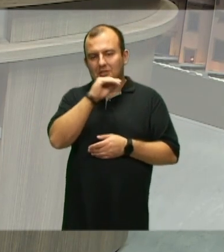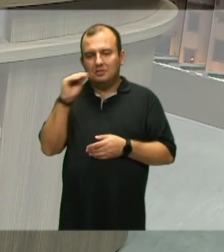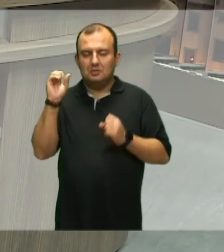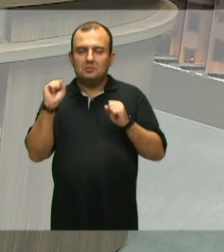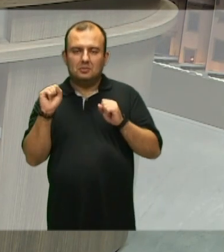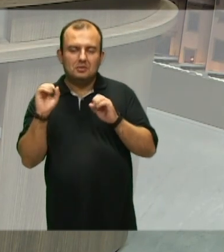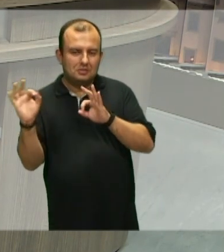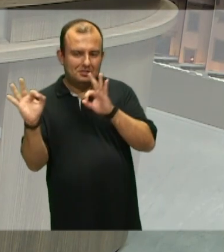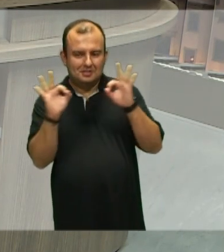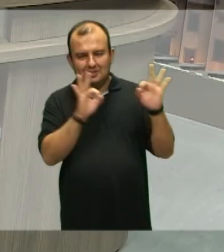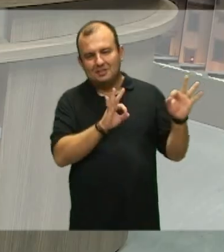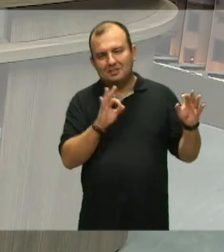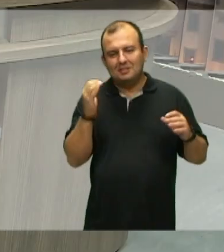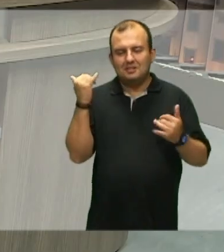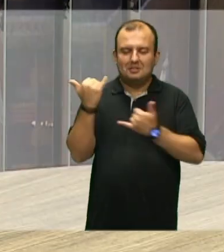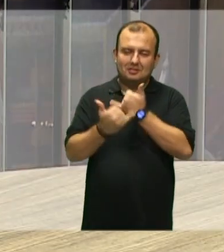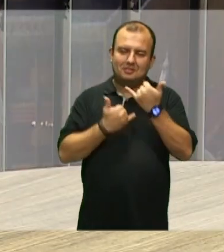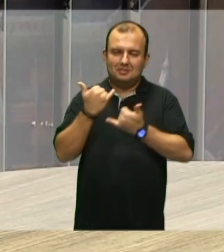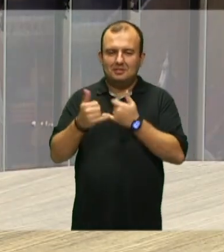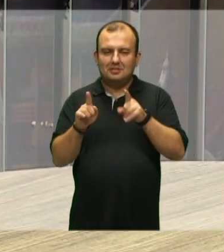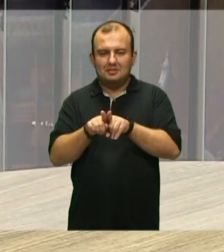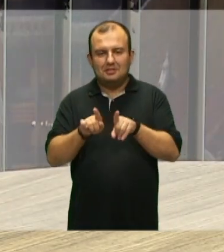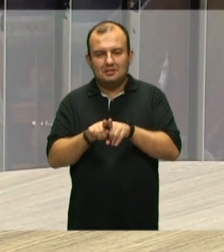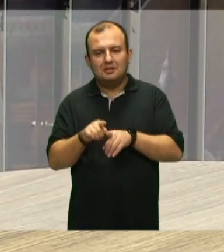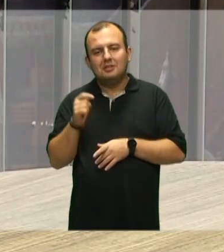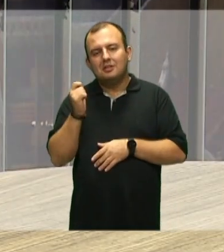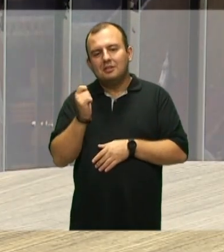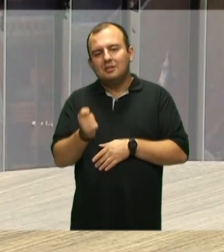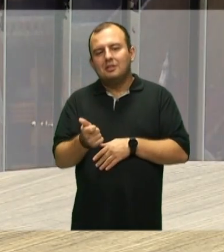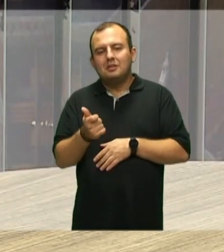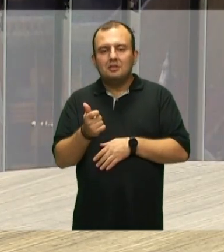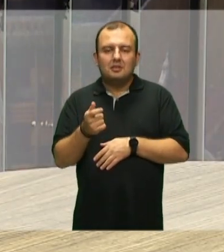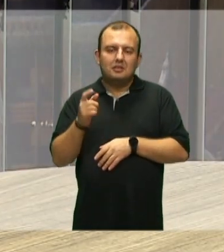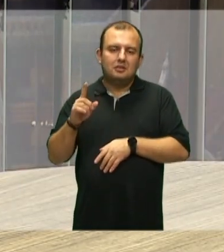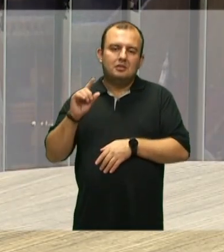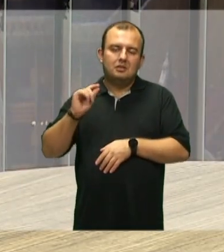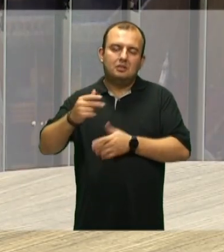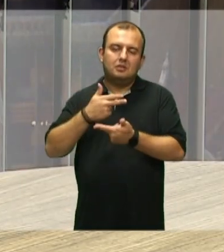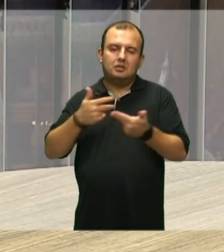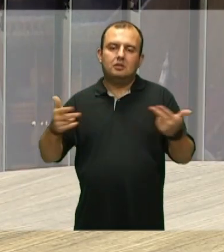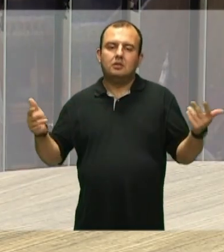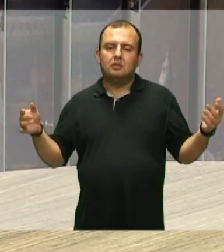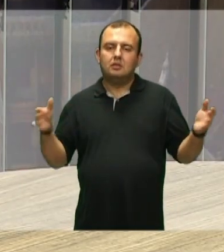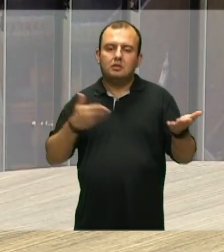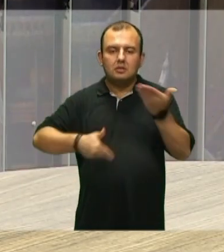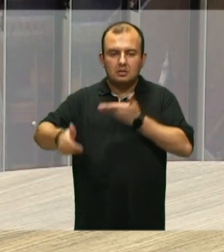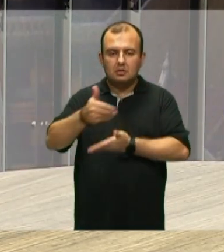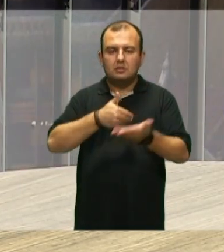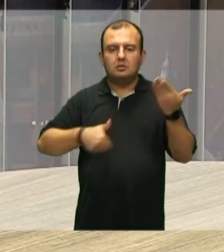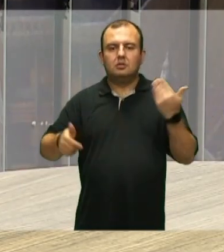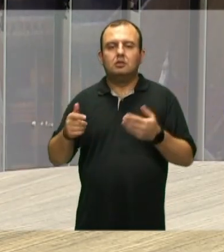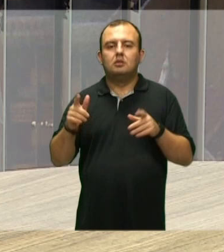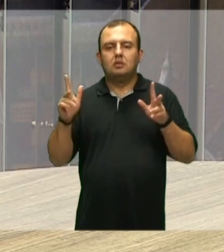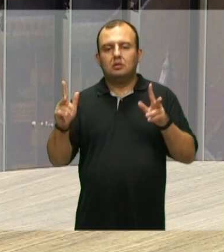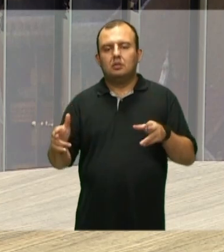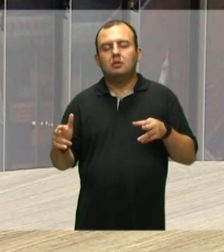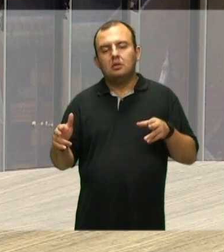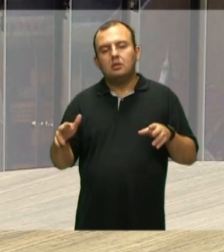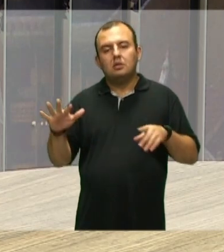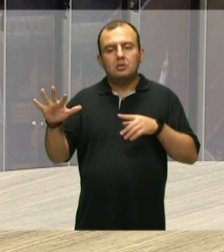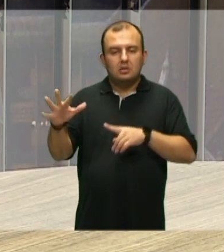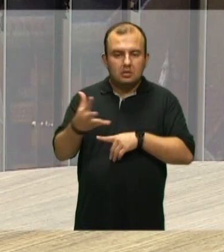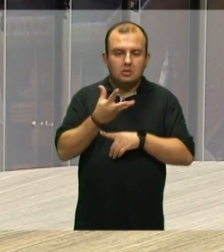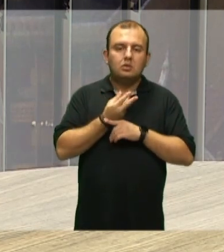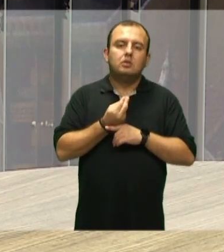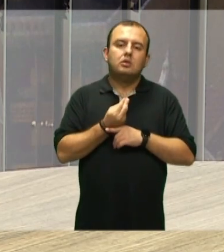também podem se divertir, conseguem. Tem uma pequena coisinha que a gente faz no final, que é para terminar de envolver esse público como fazendo parte da obra,